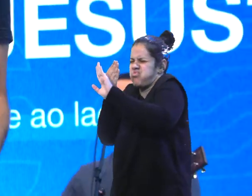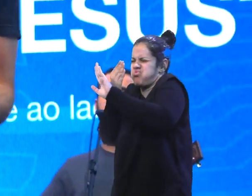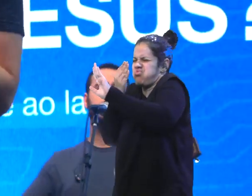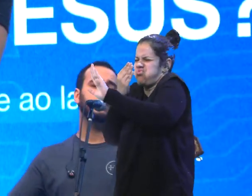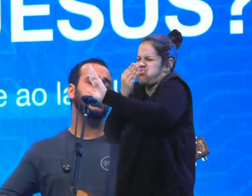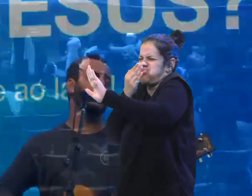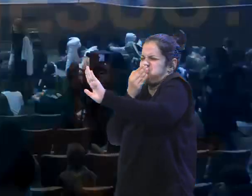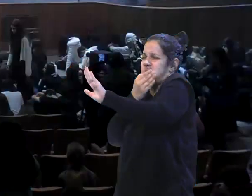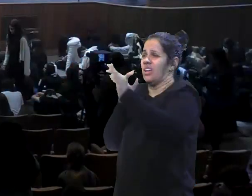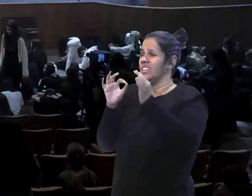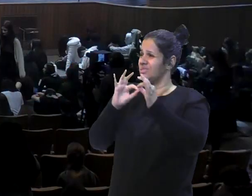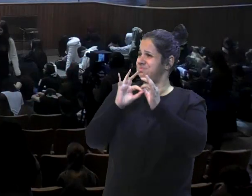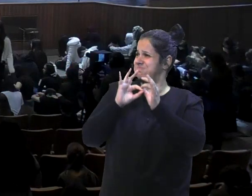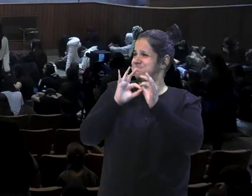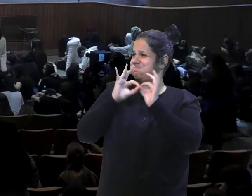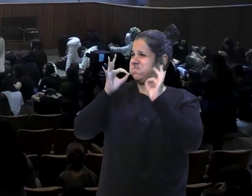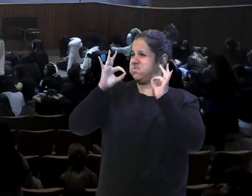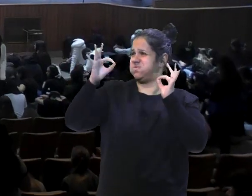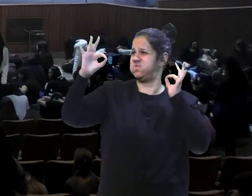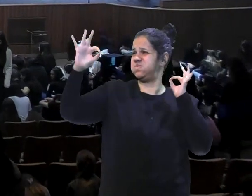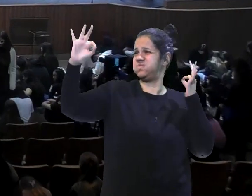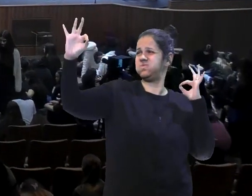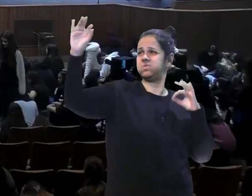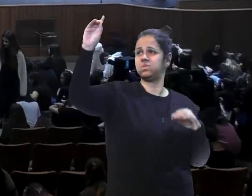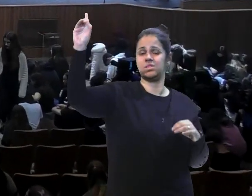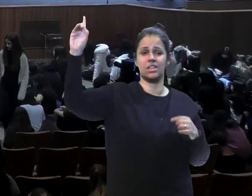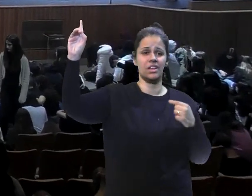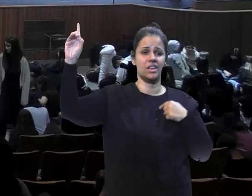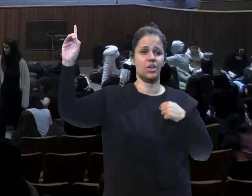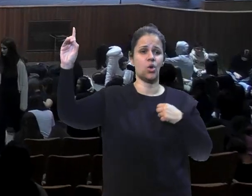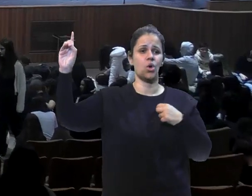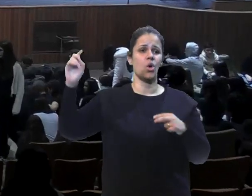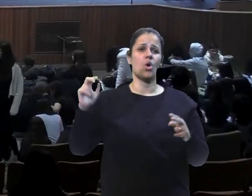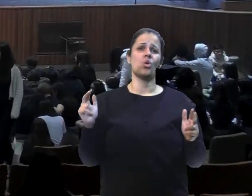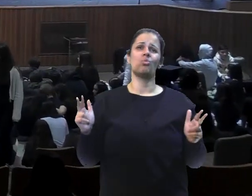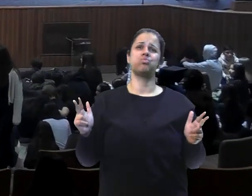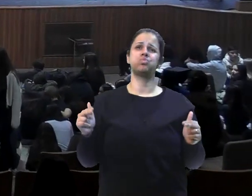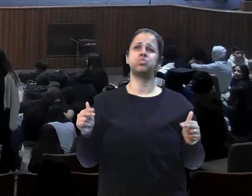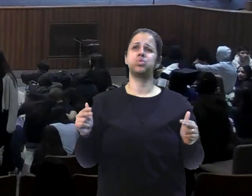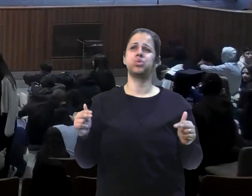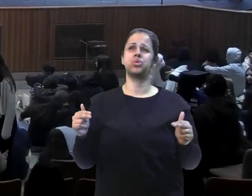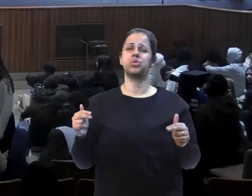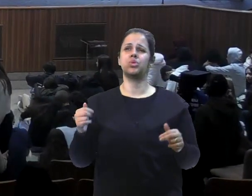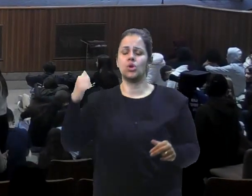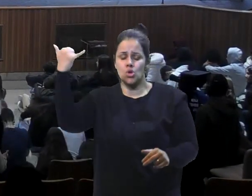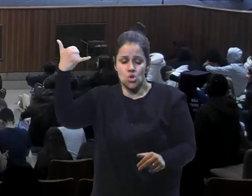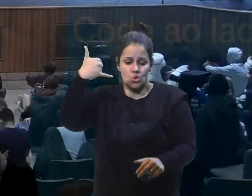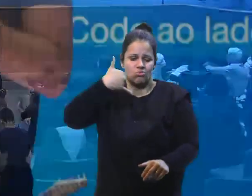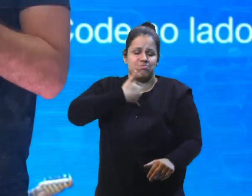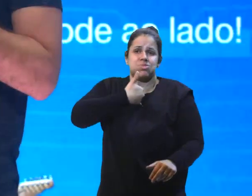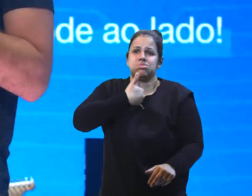Você está vendo que talvez você nunca escutou a voz de Jesus. Você não o segue.